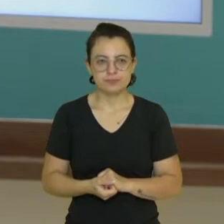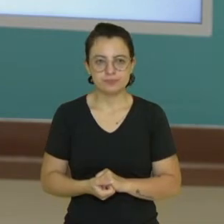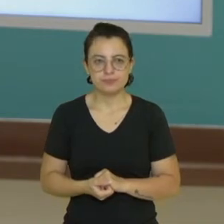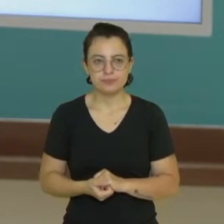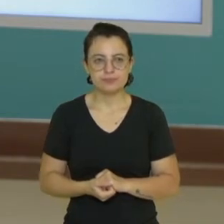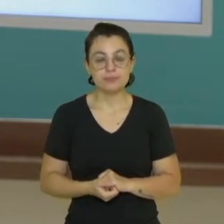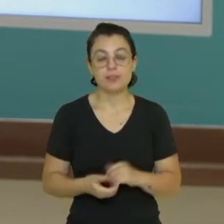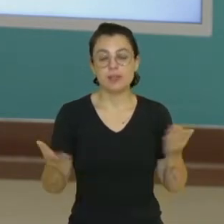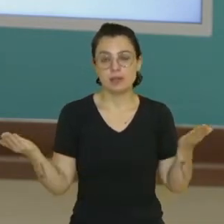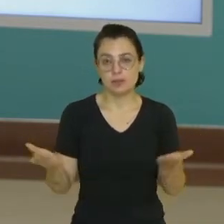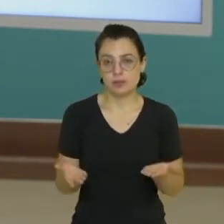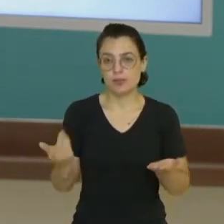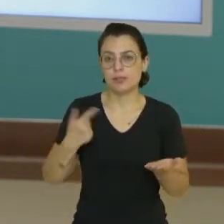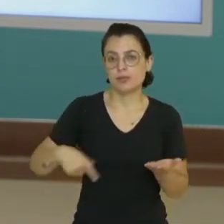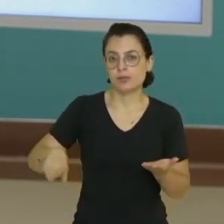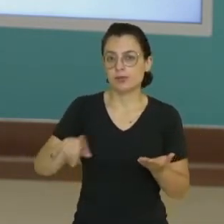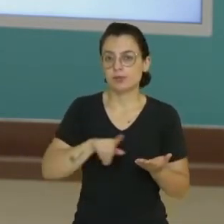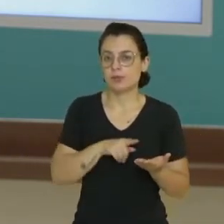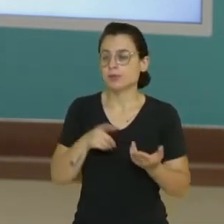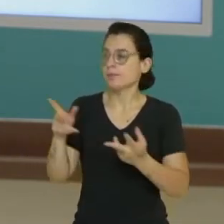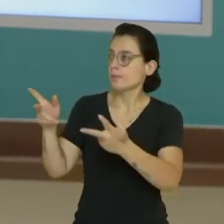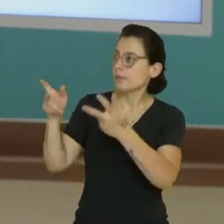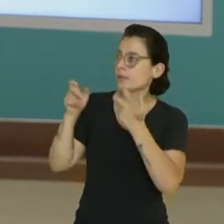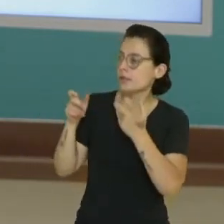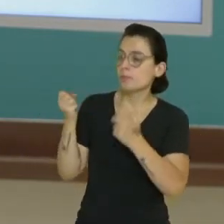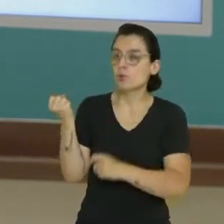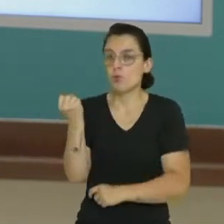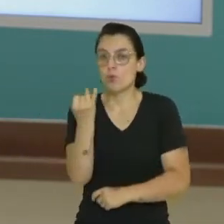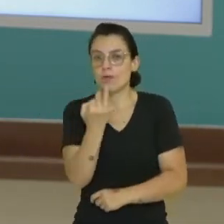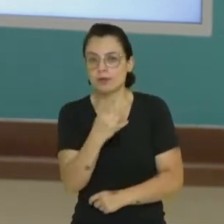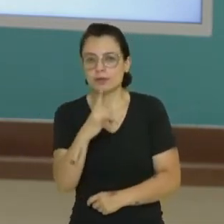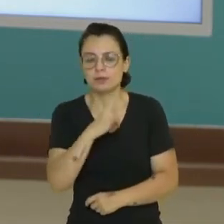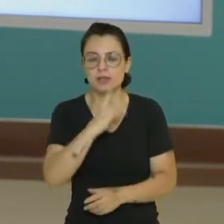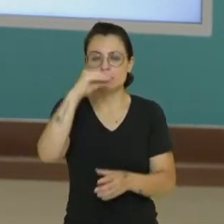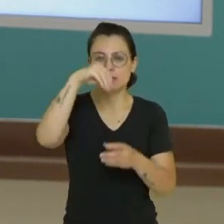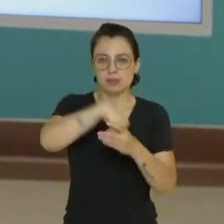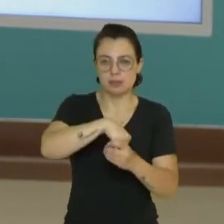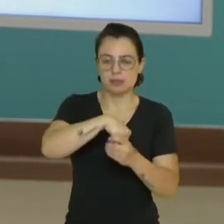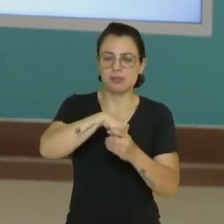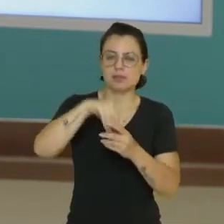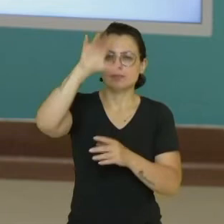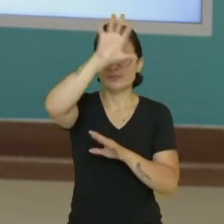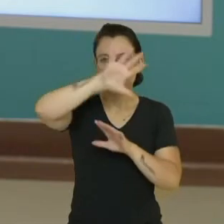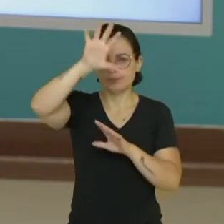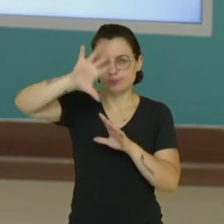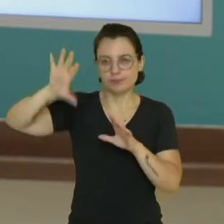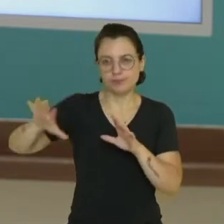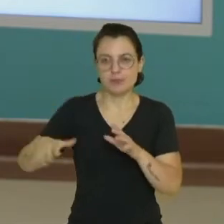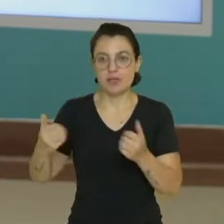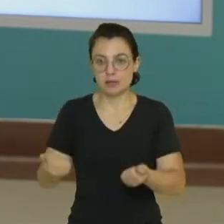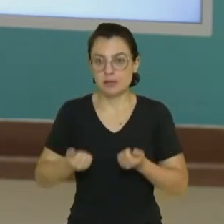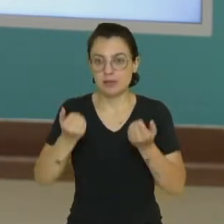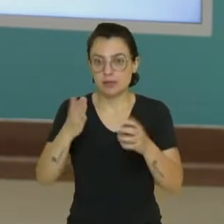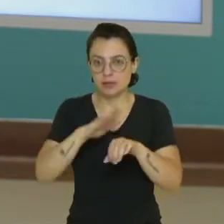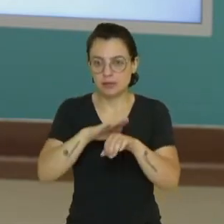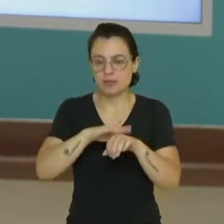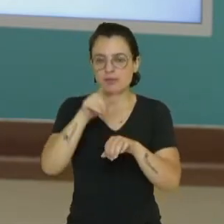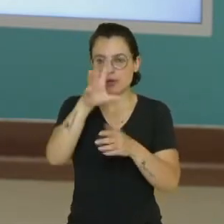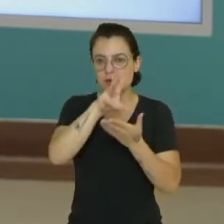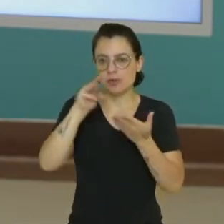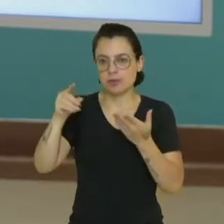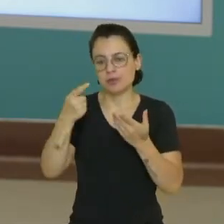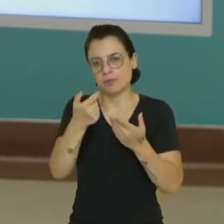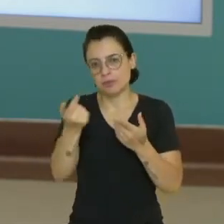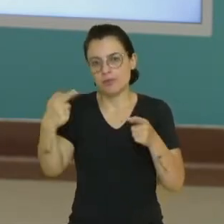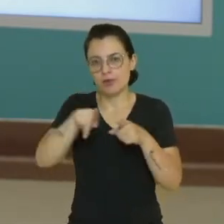gente percebe então a proporção dos gases que compõem a nossa atmosfera. Eu vou dar um tempinho para você copiar e eu já